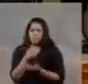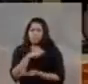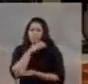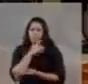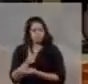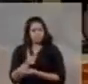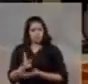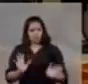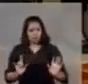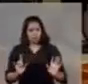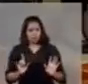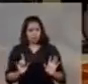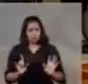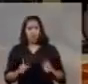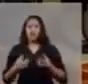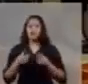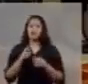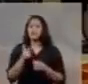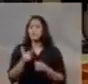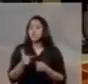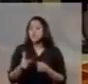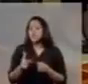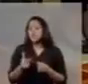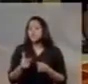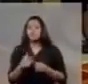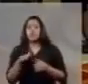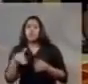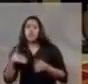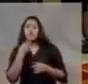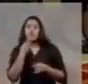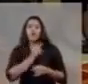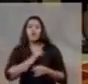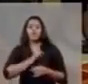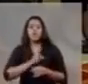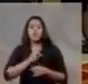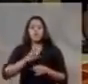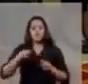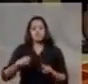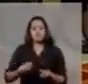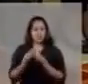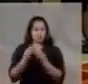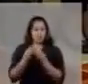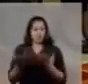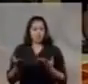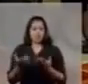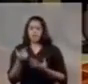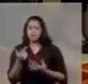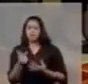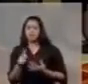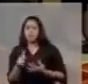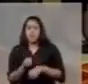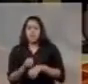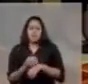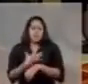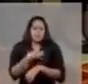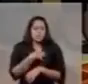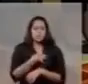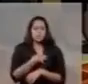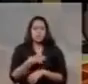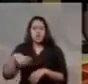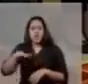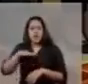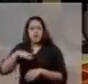comoção social em relação a abate judaico, não há comoção social. As instituições jurídicas não vêm